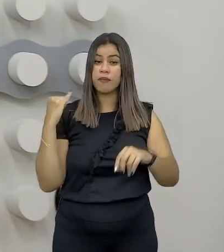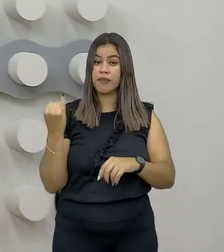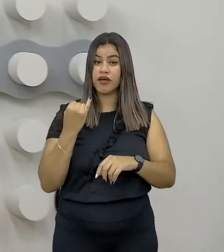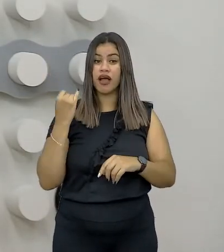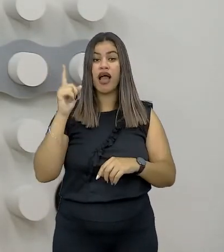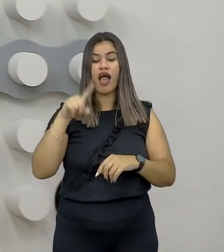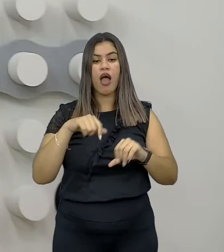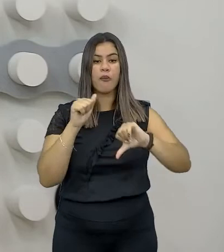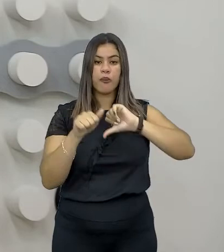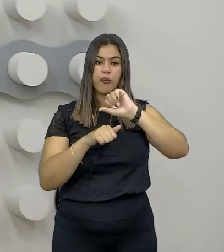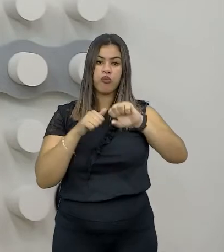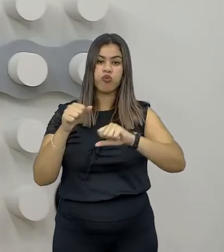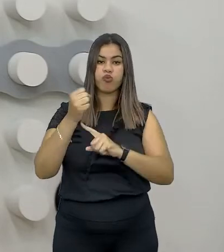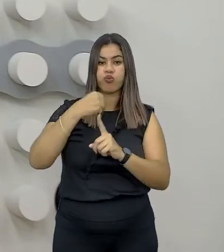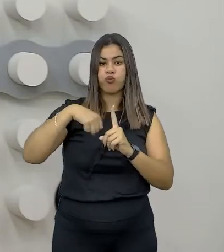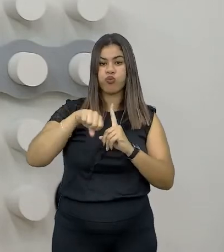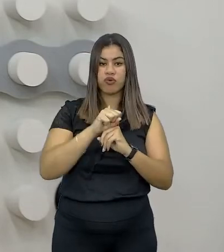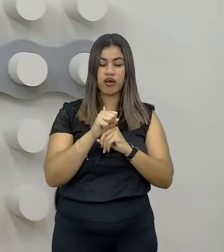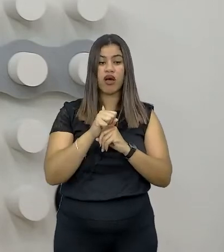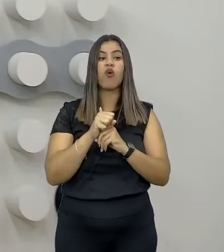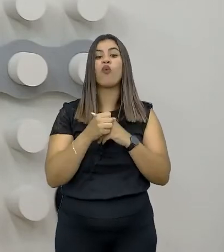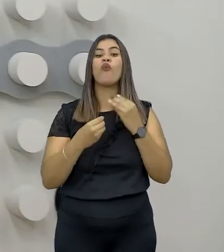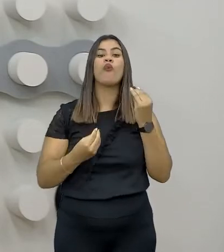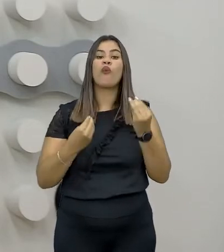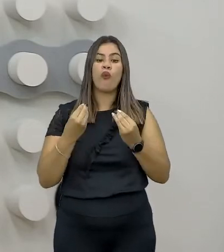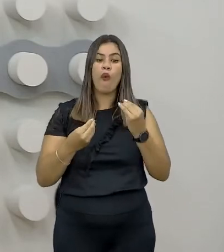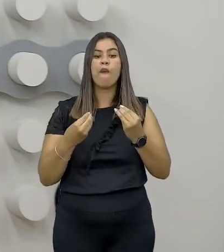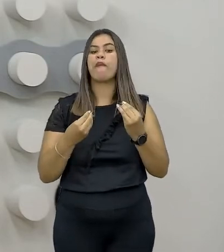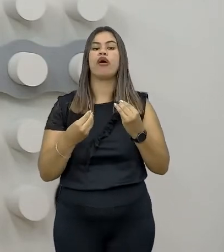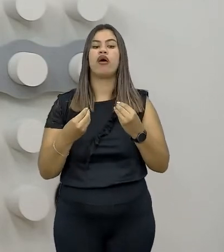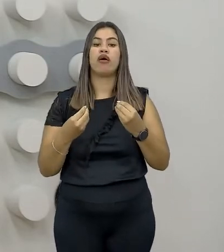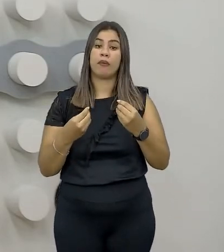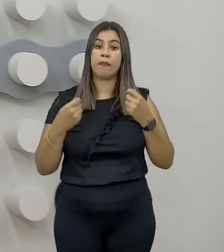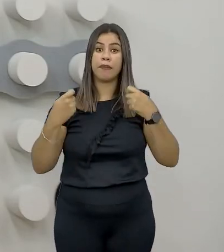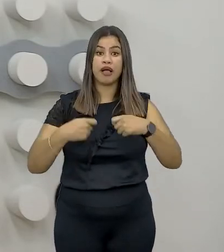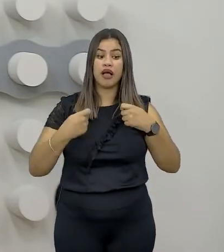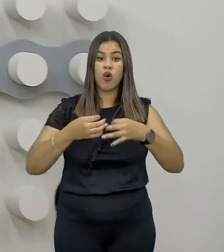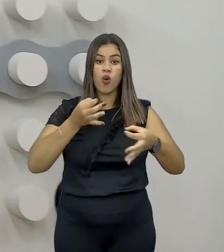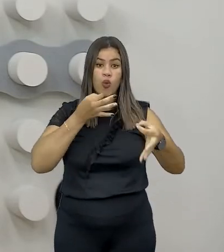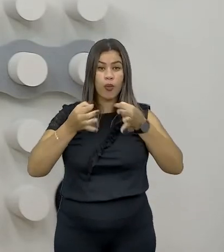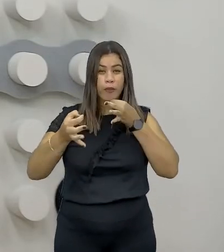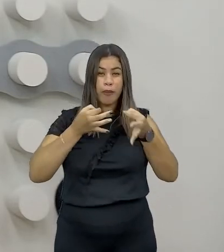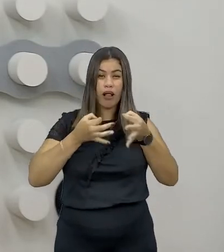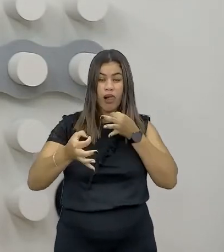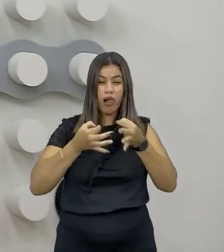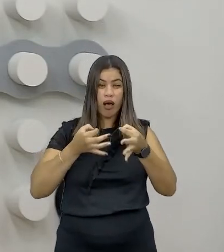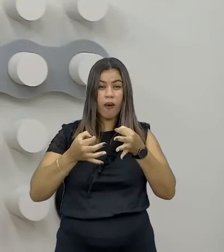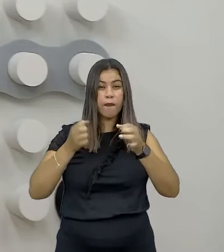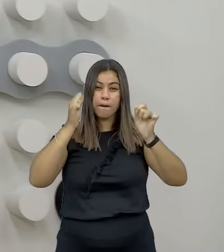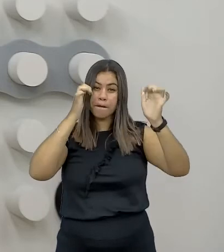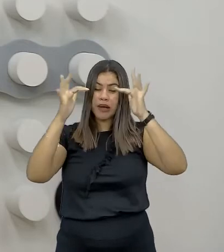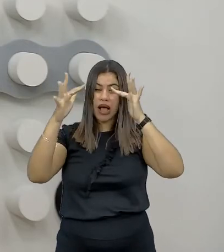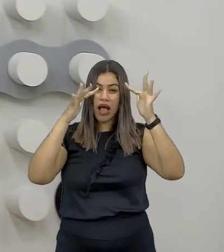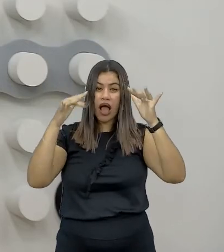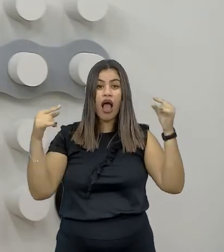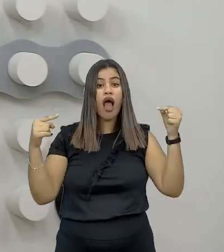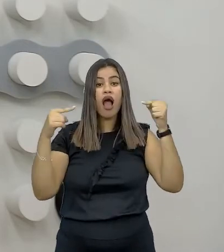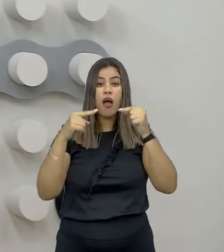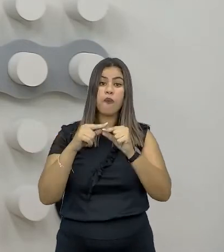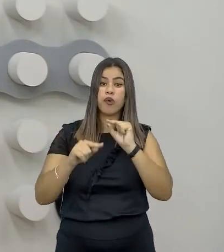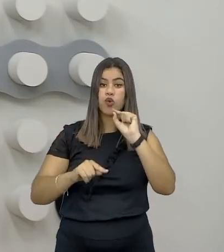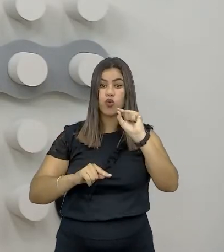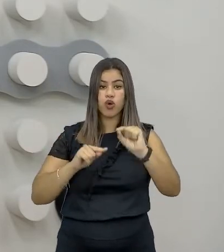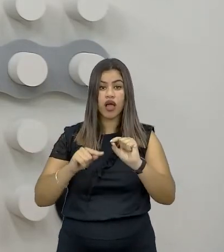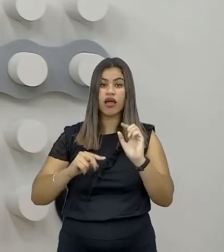mudança social, a gente tem que fazer isso também de uma forma crítica e reflexiva que demanda o quê?